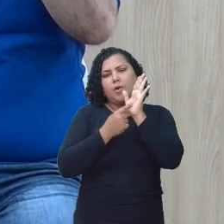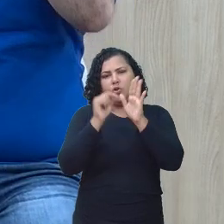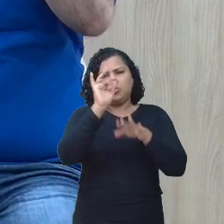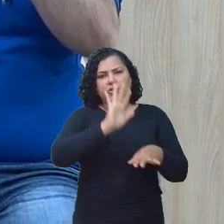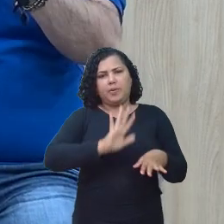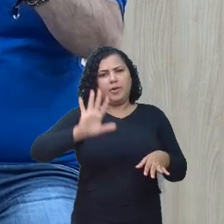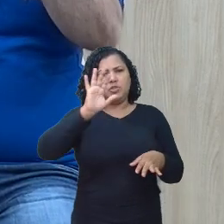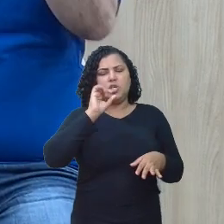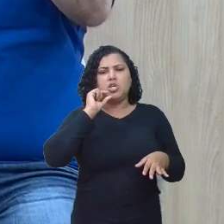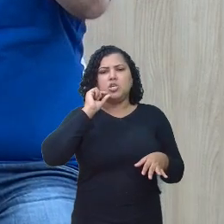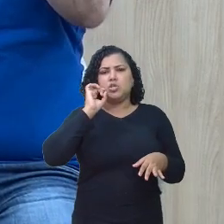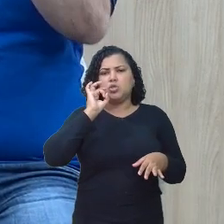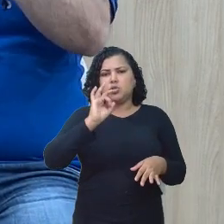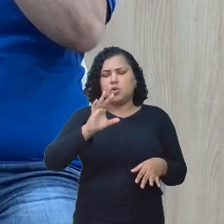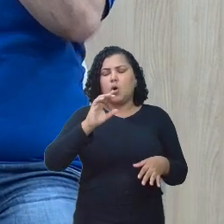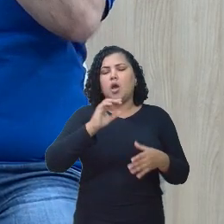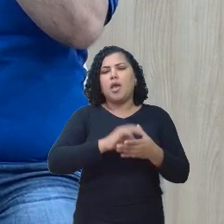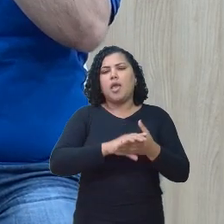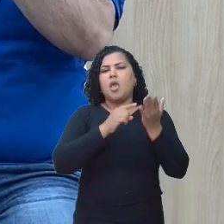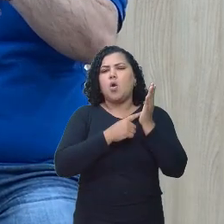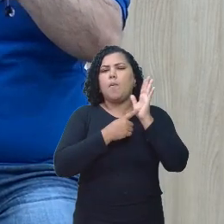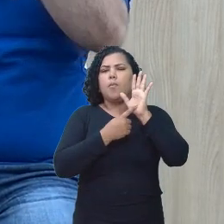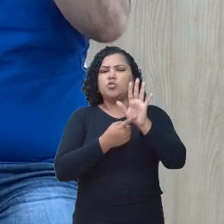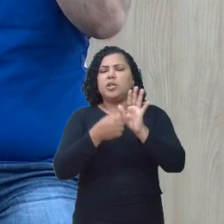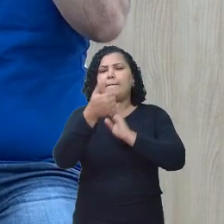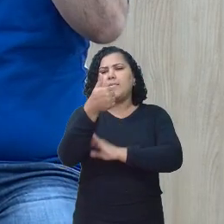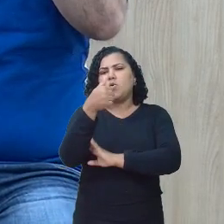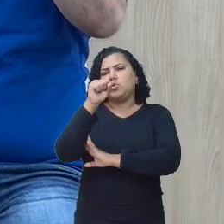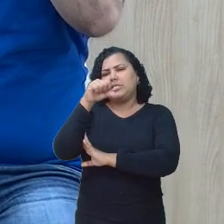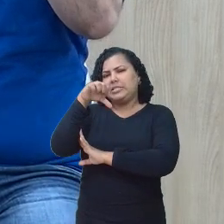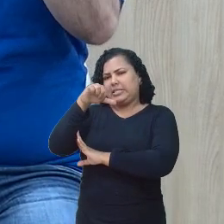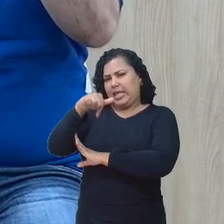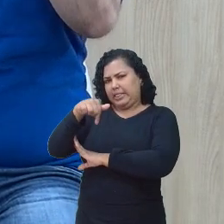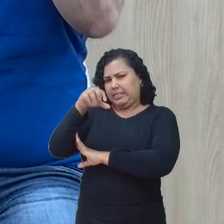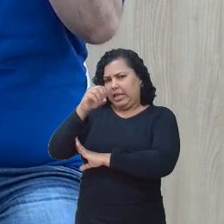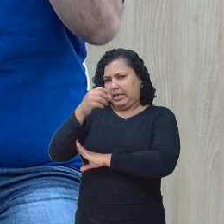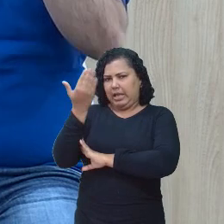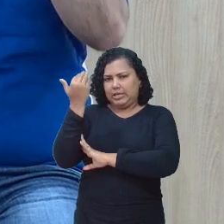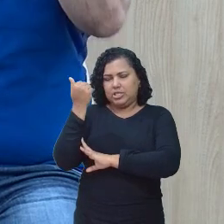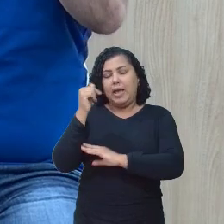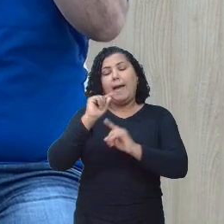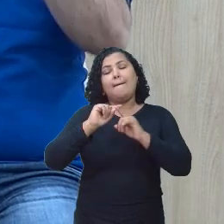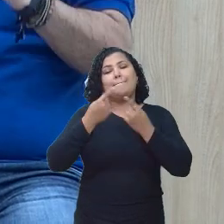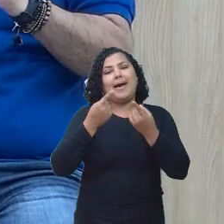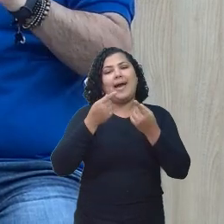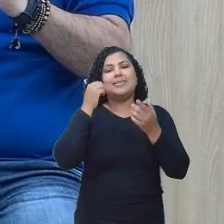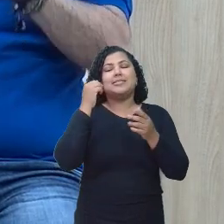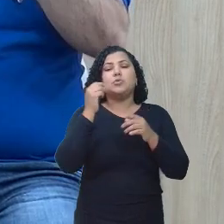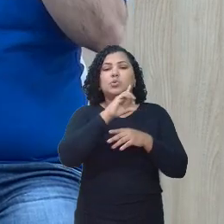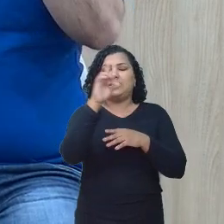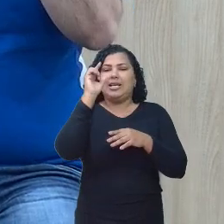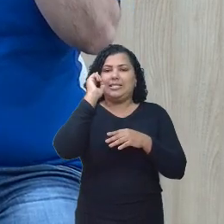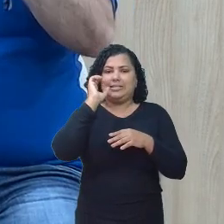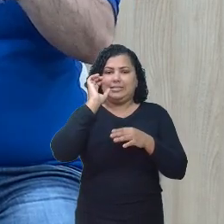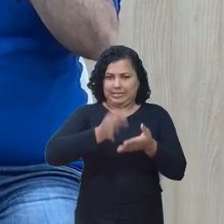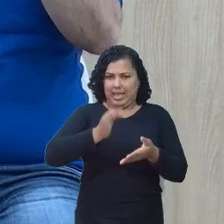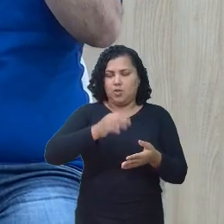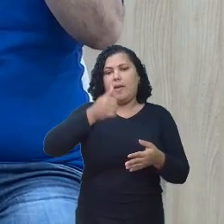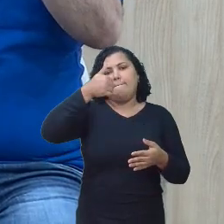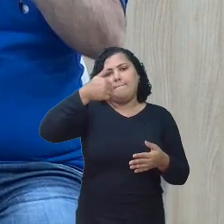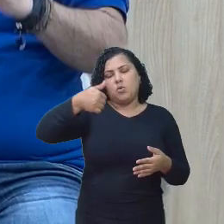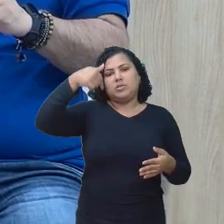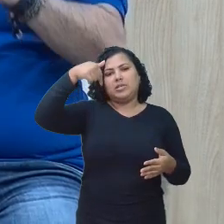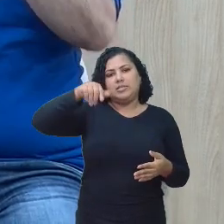fazendo uma pequena correção, eu citei a data de 1870, mas na verdade a data é 1755. Ah, certo. A data é